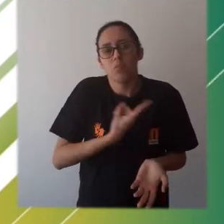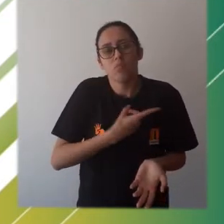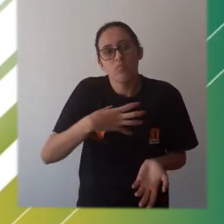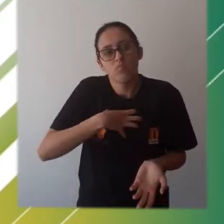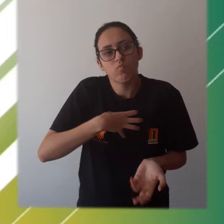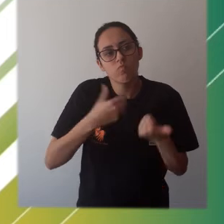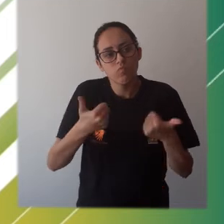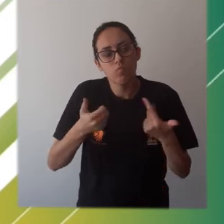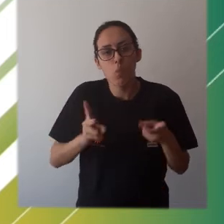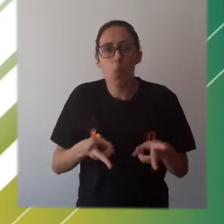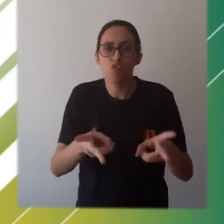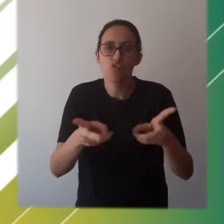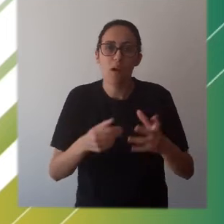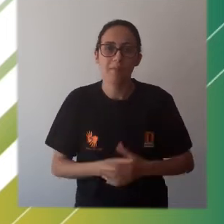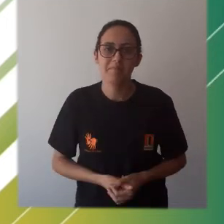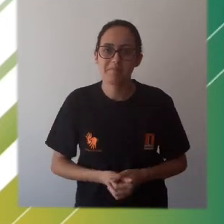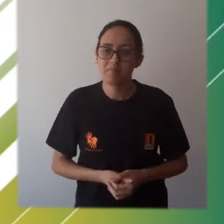fez continuar.